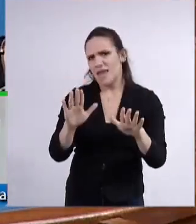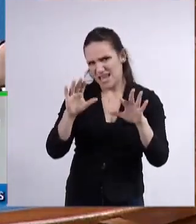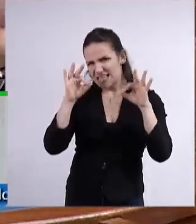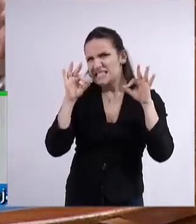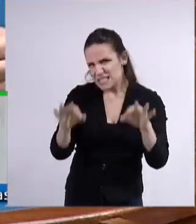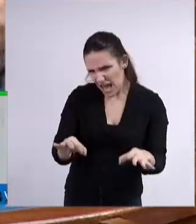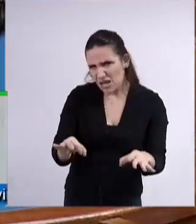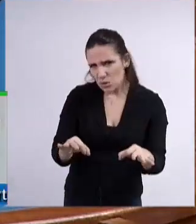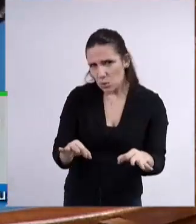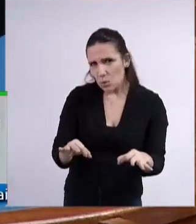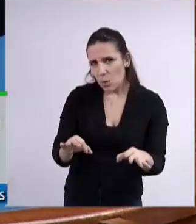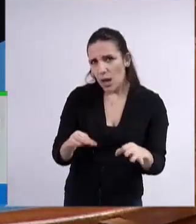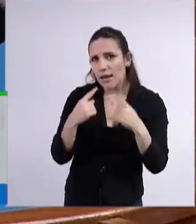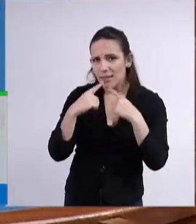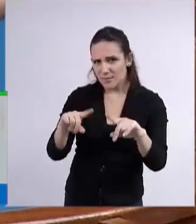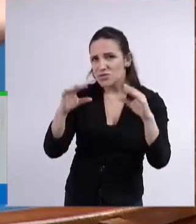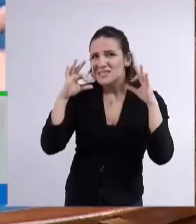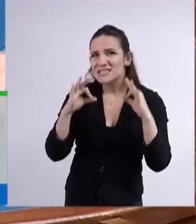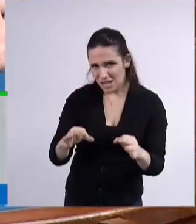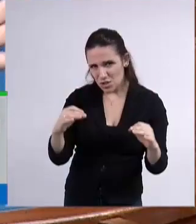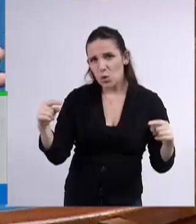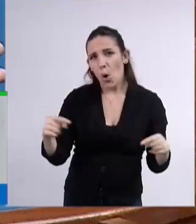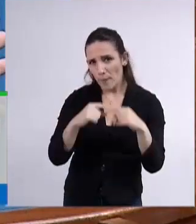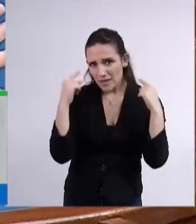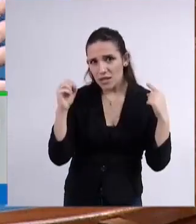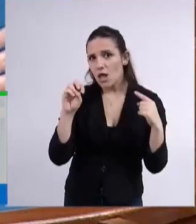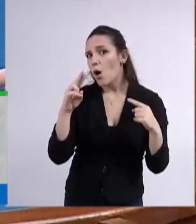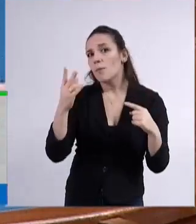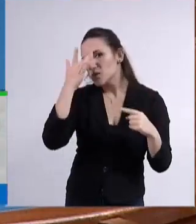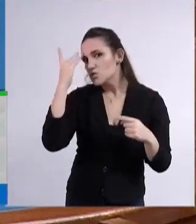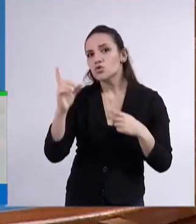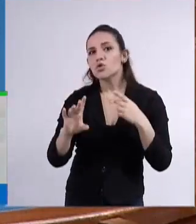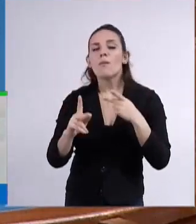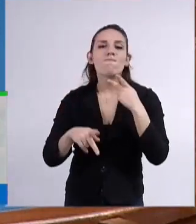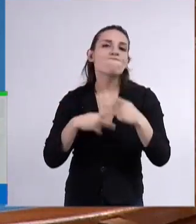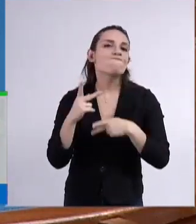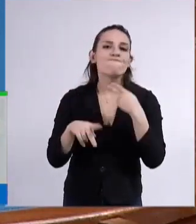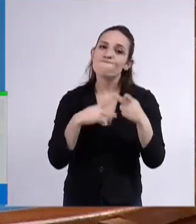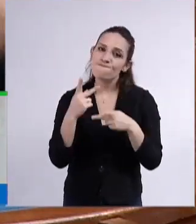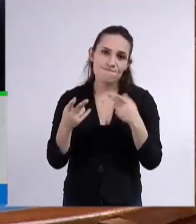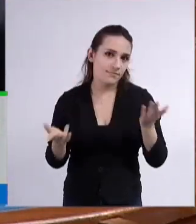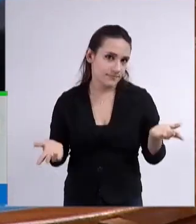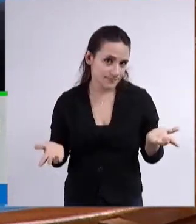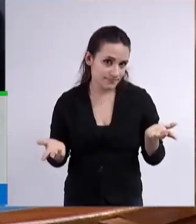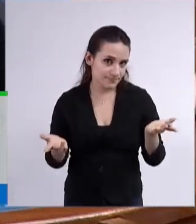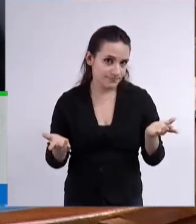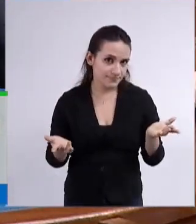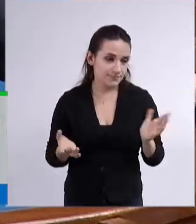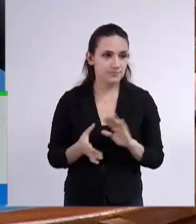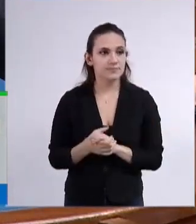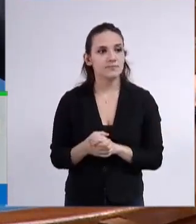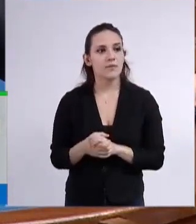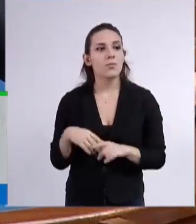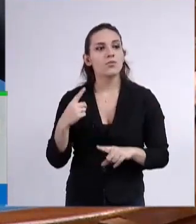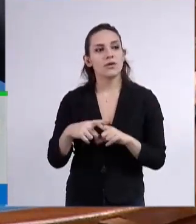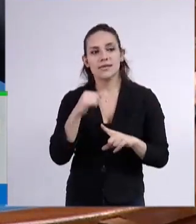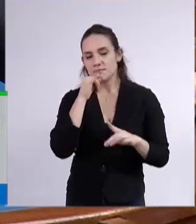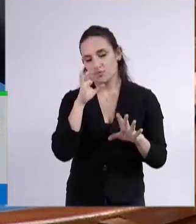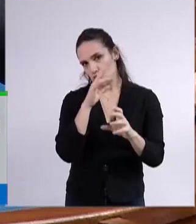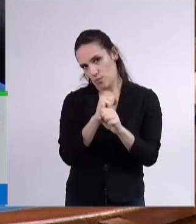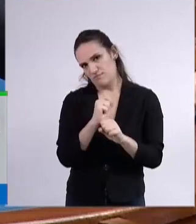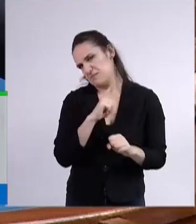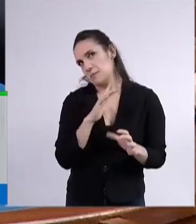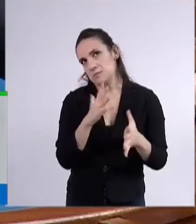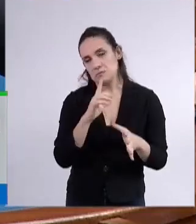Porque isso são dados que nos auxiliam muito na tomada de decisão. Ora, se houve 1000